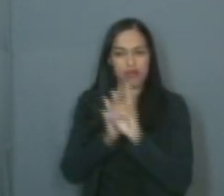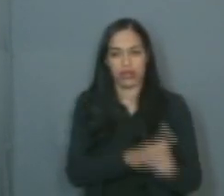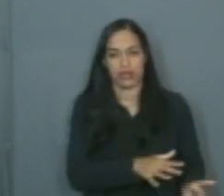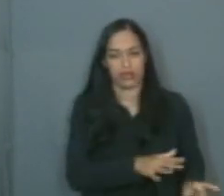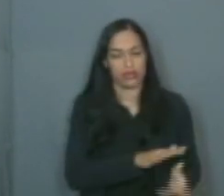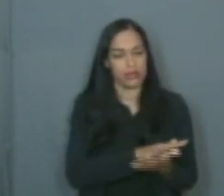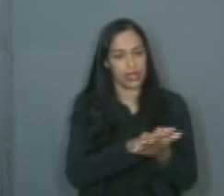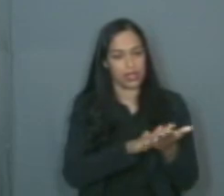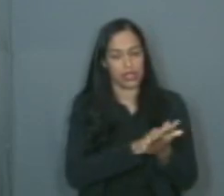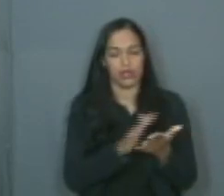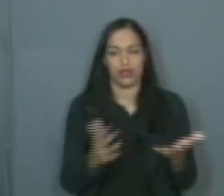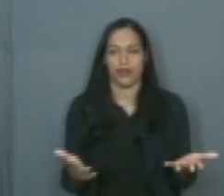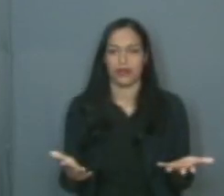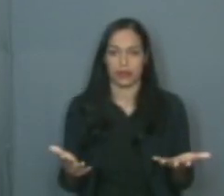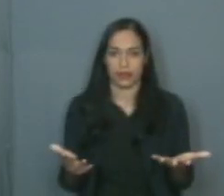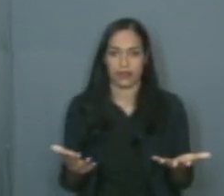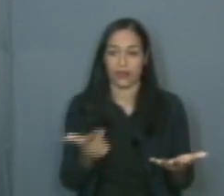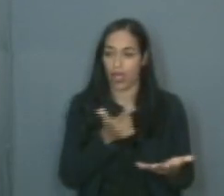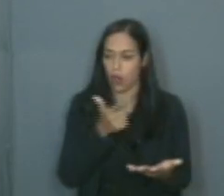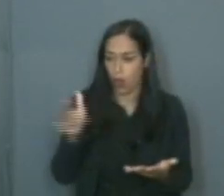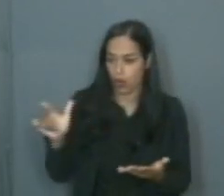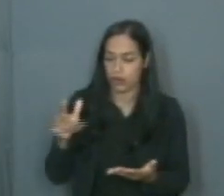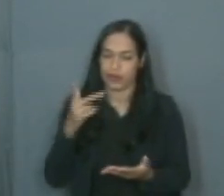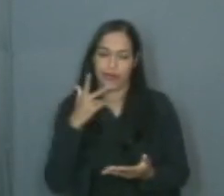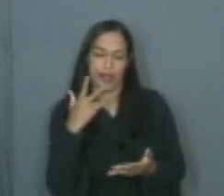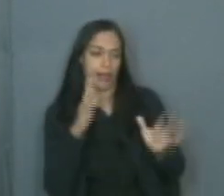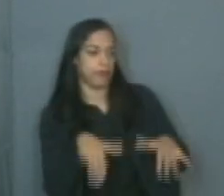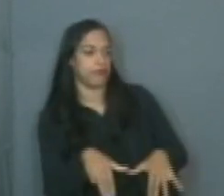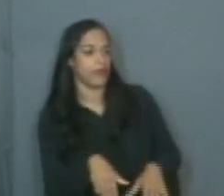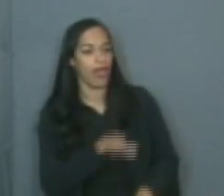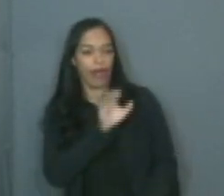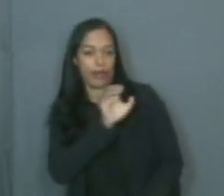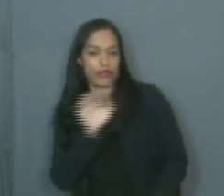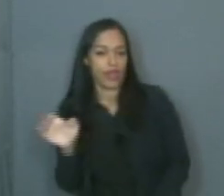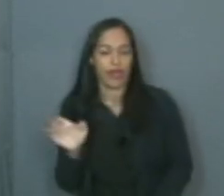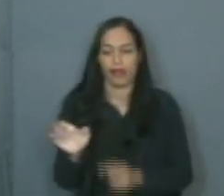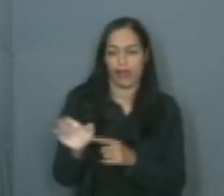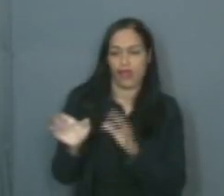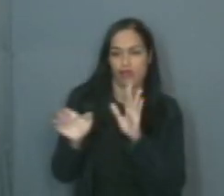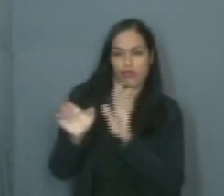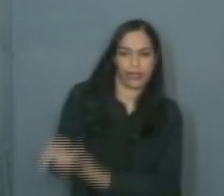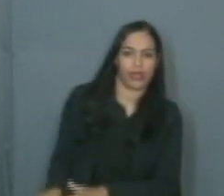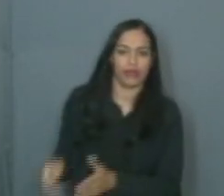nada. Aí o outro diz, esquerda não serve para